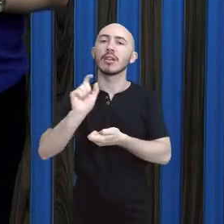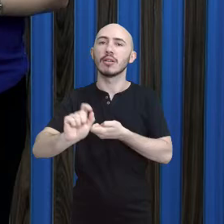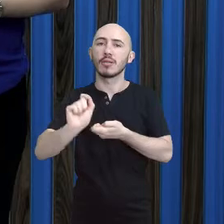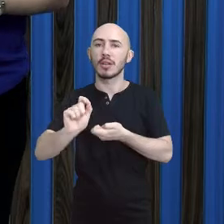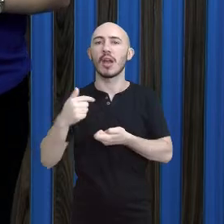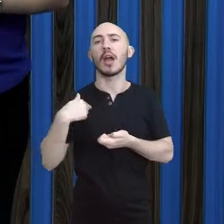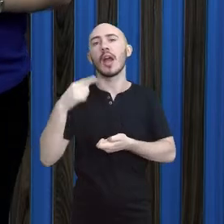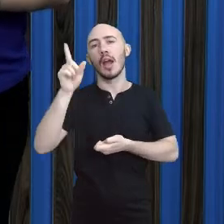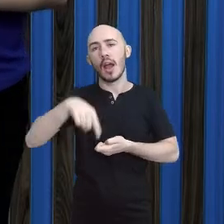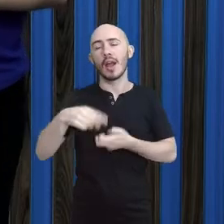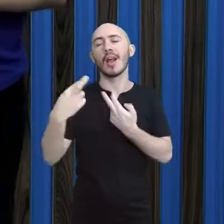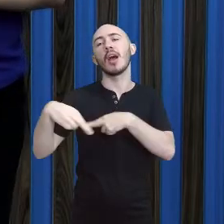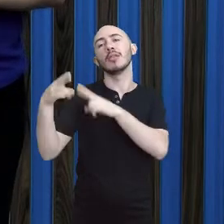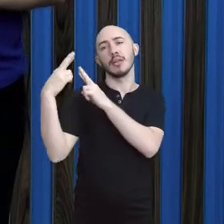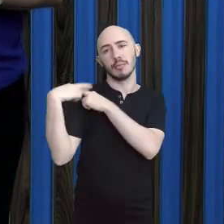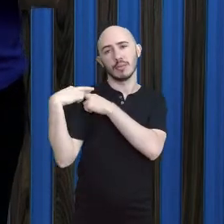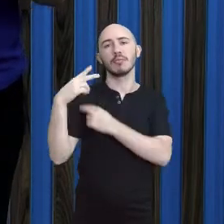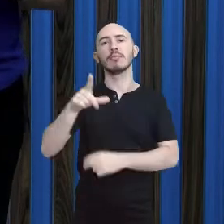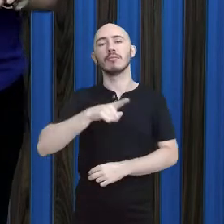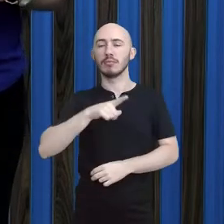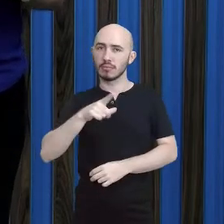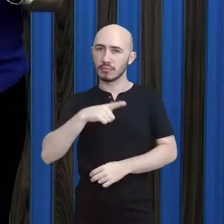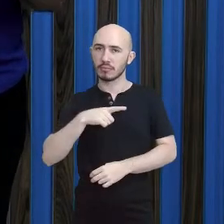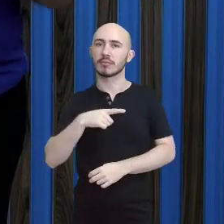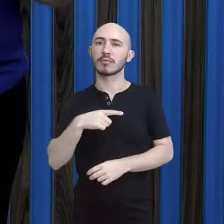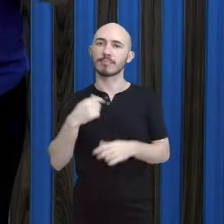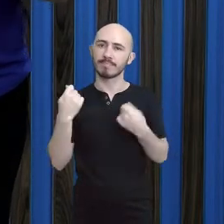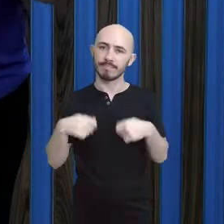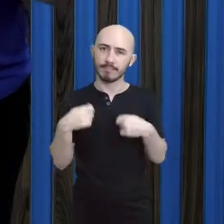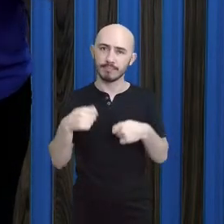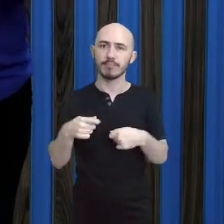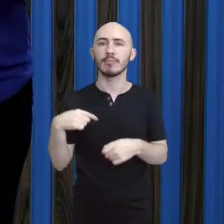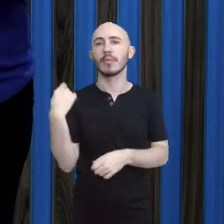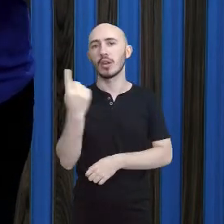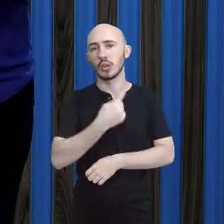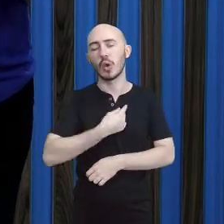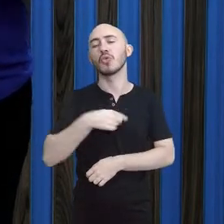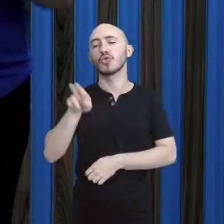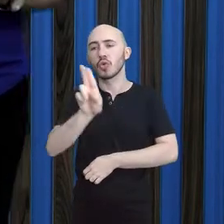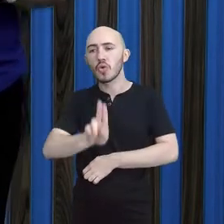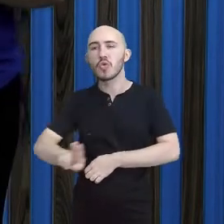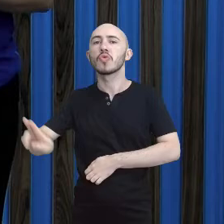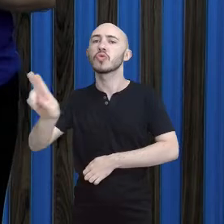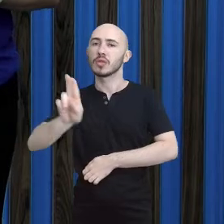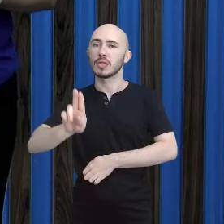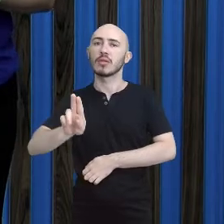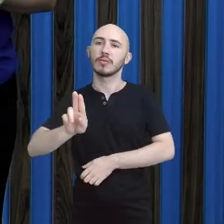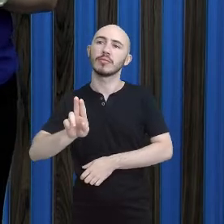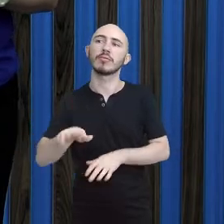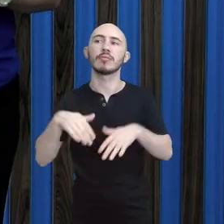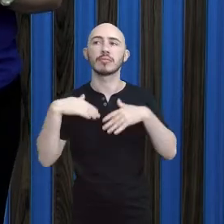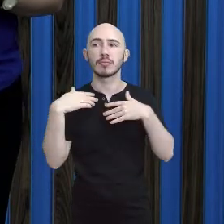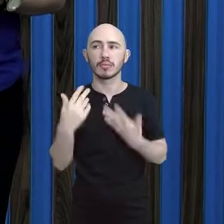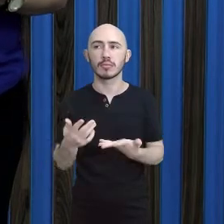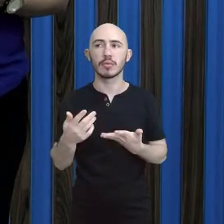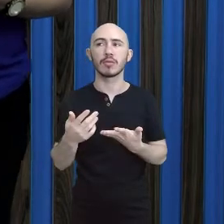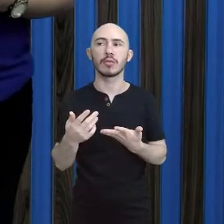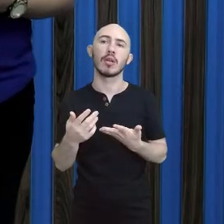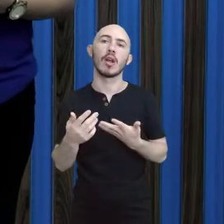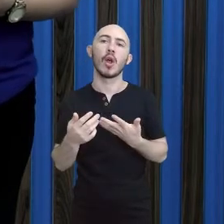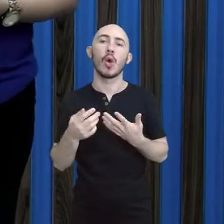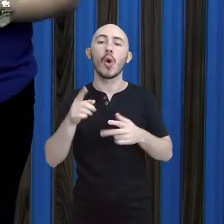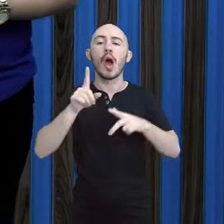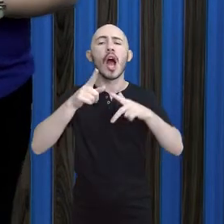ter responsabilidade sobre aquilo que nós utilizamos da natureza, ou seja, sobre os